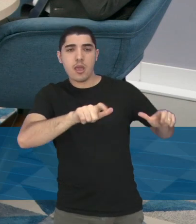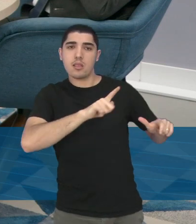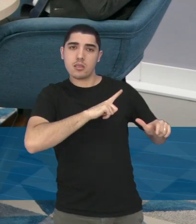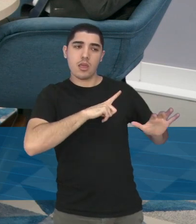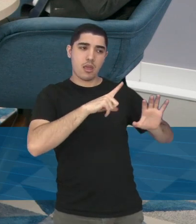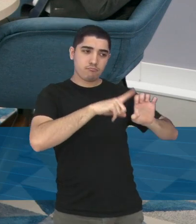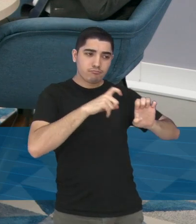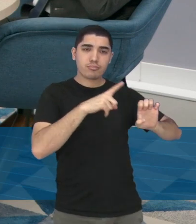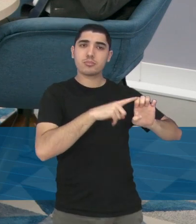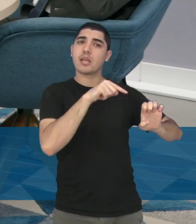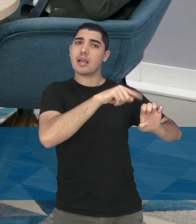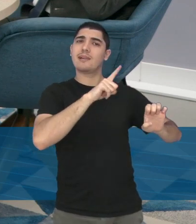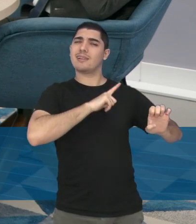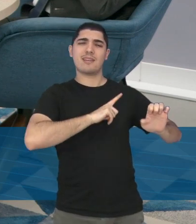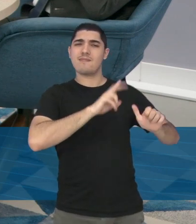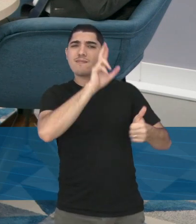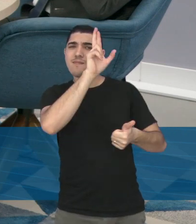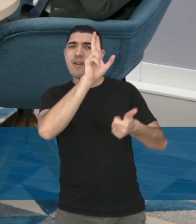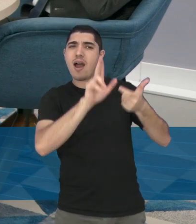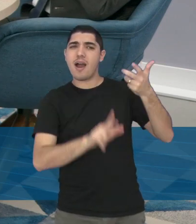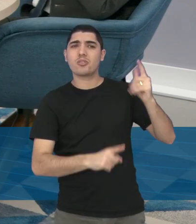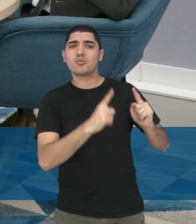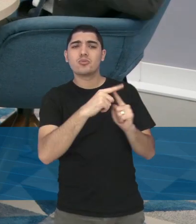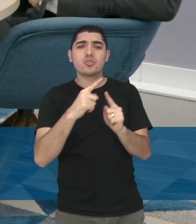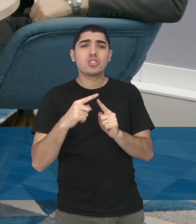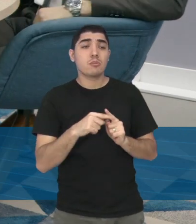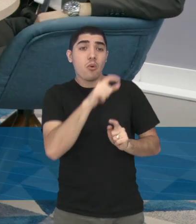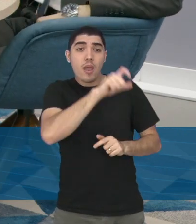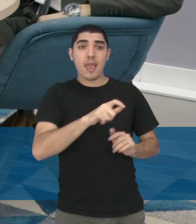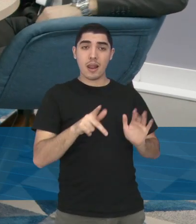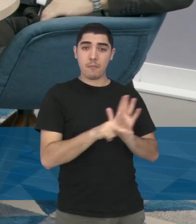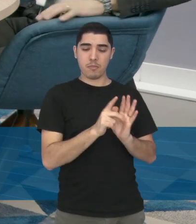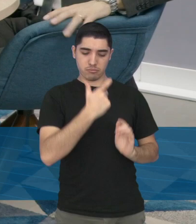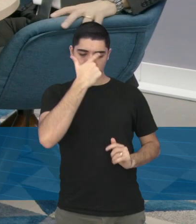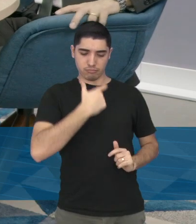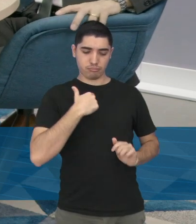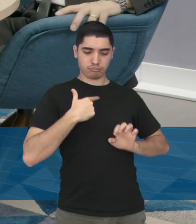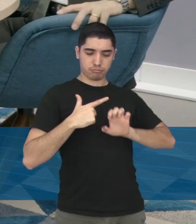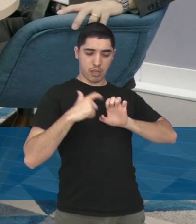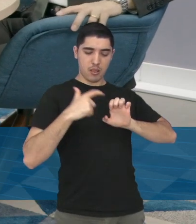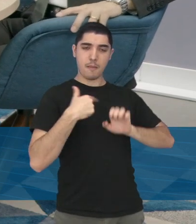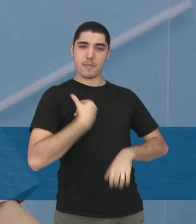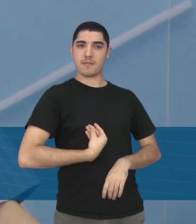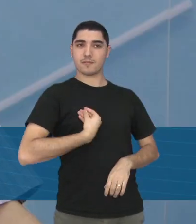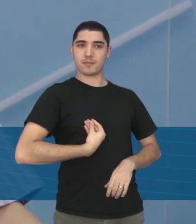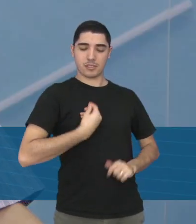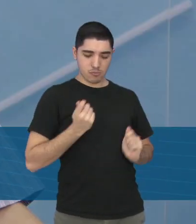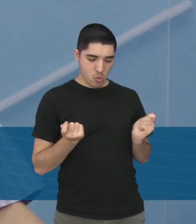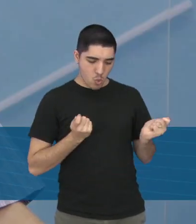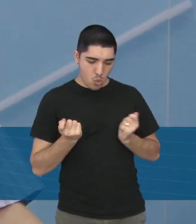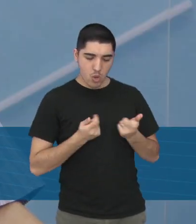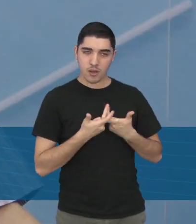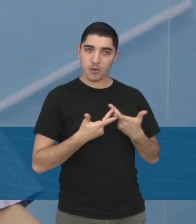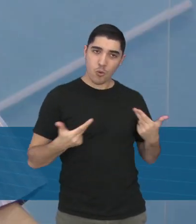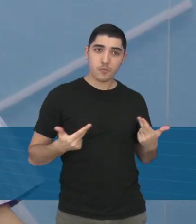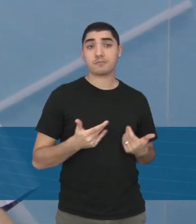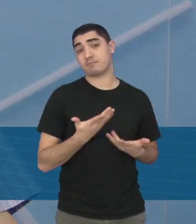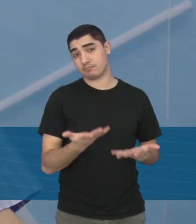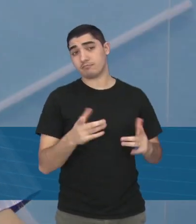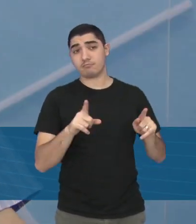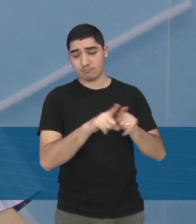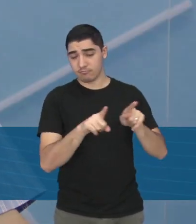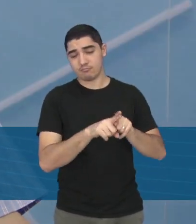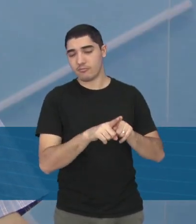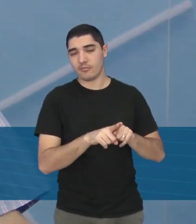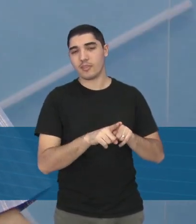serem intraempreendedoras, ou seja, empreendedoras do futuro delas mesmas. Uhum. E isso é alguma coisa que, à medida do tempo, a gente